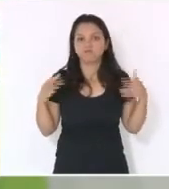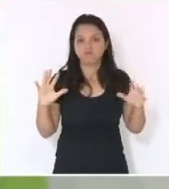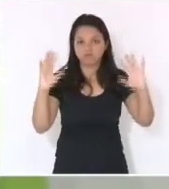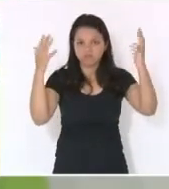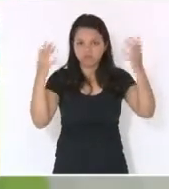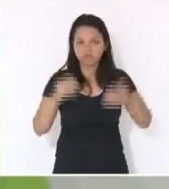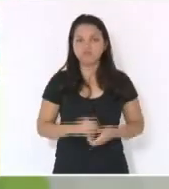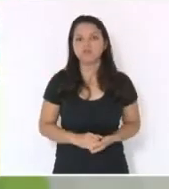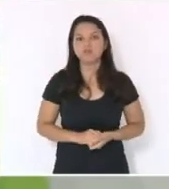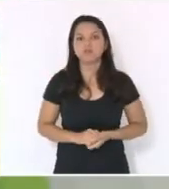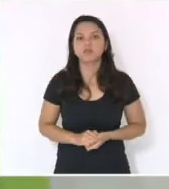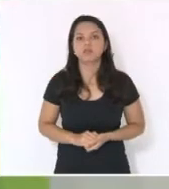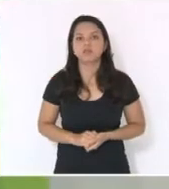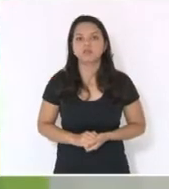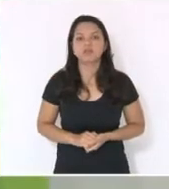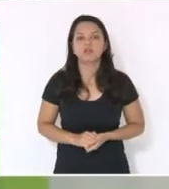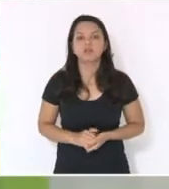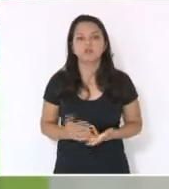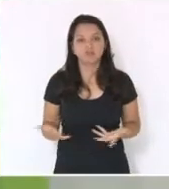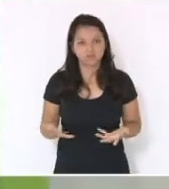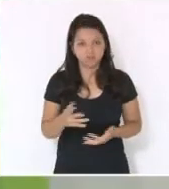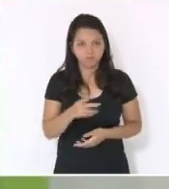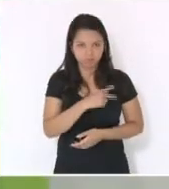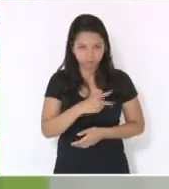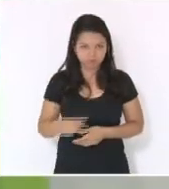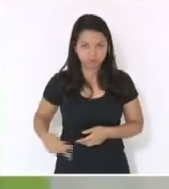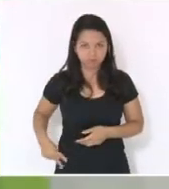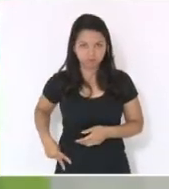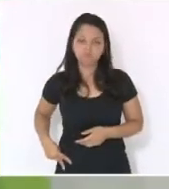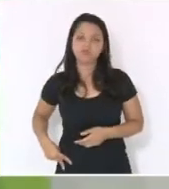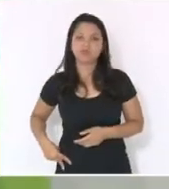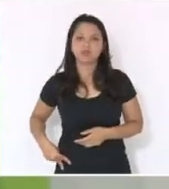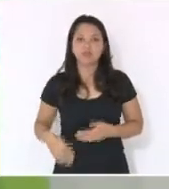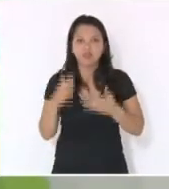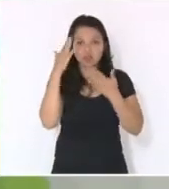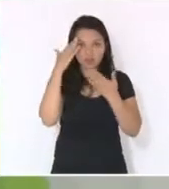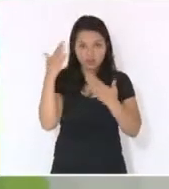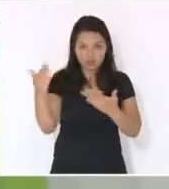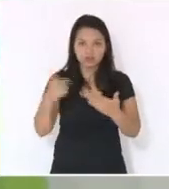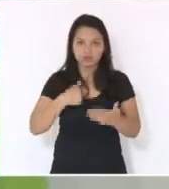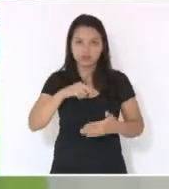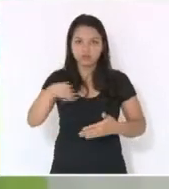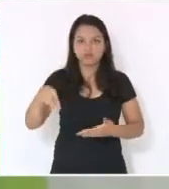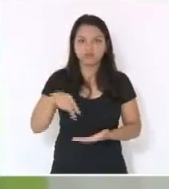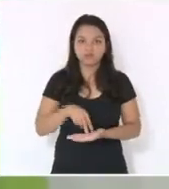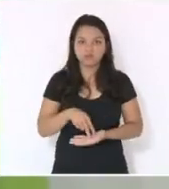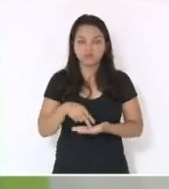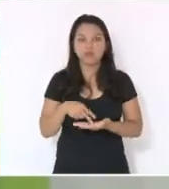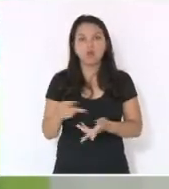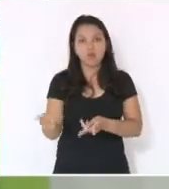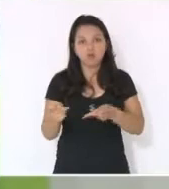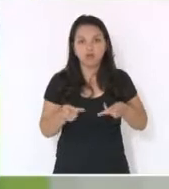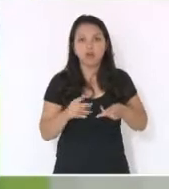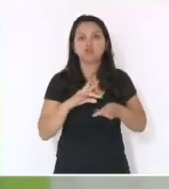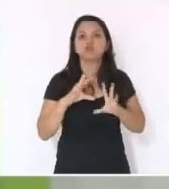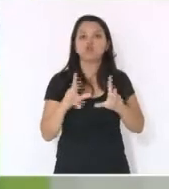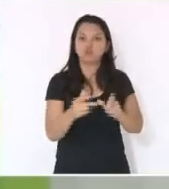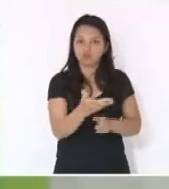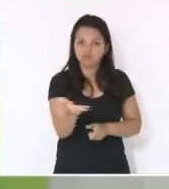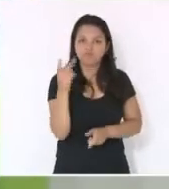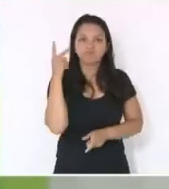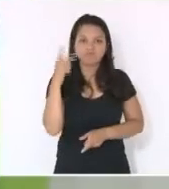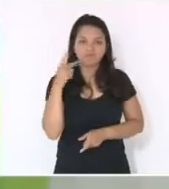homenagem. Então, senhor presidente, quero aqui agradecer o espaço e convidar a todos os parlamentares que,